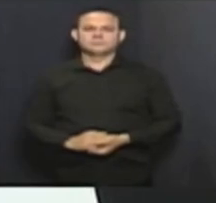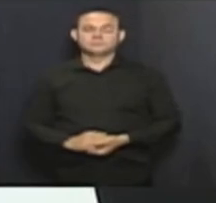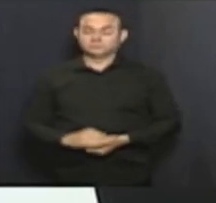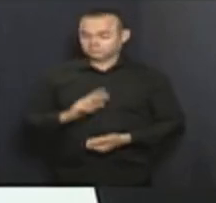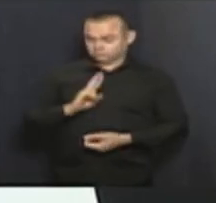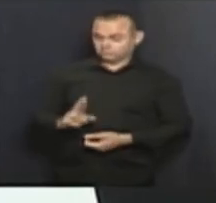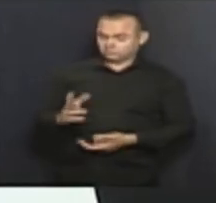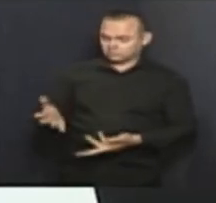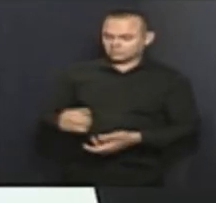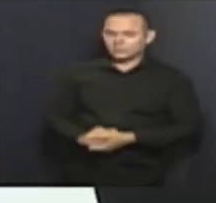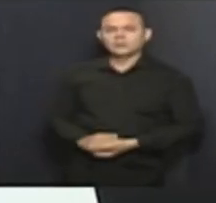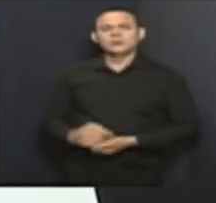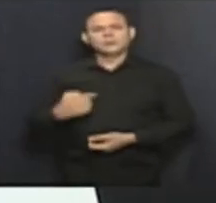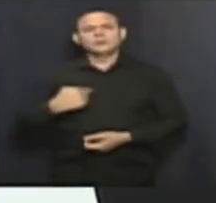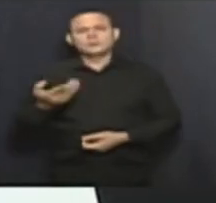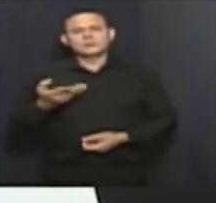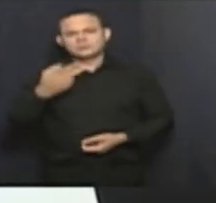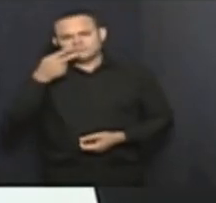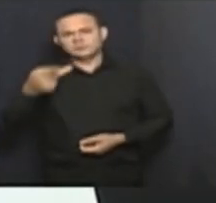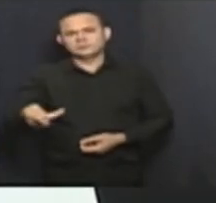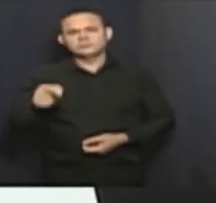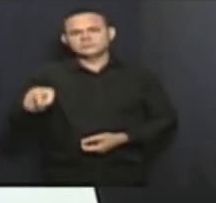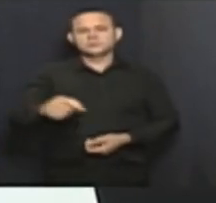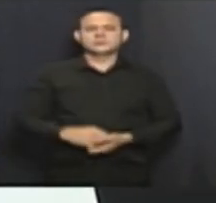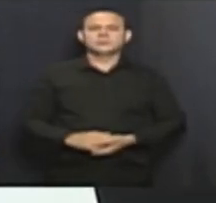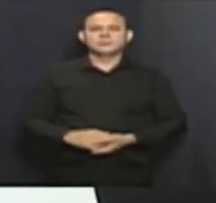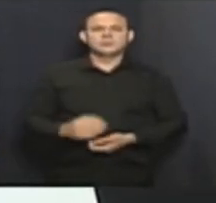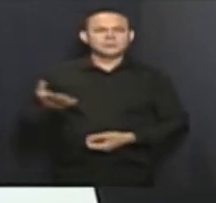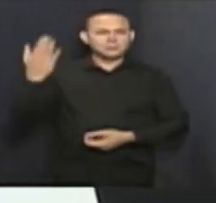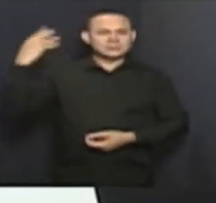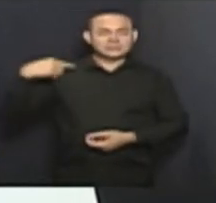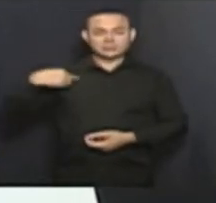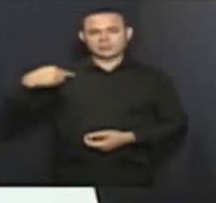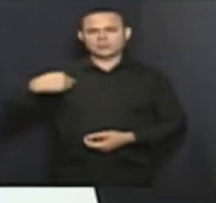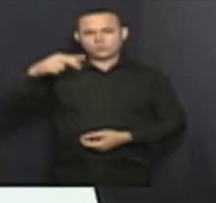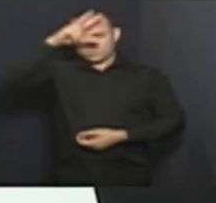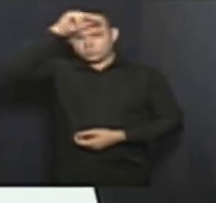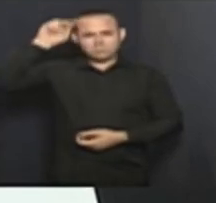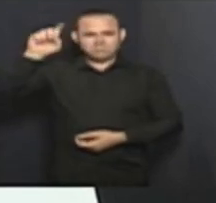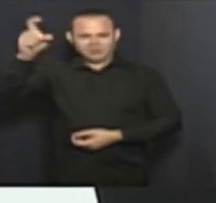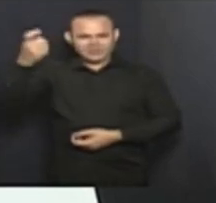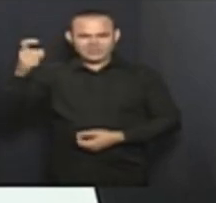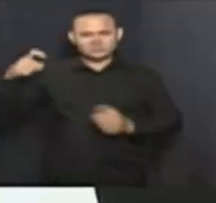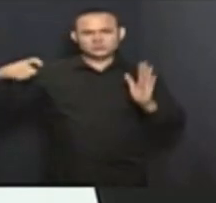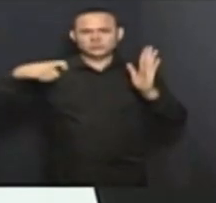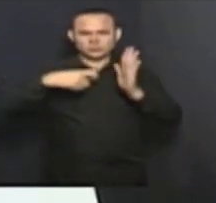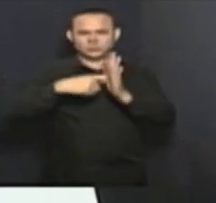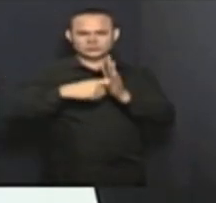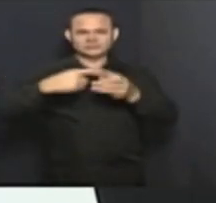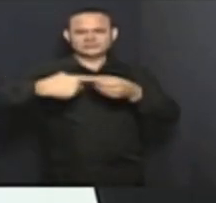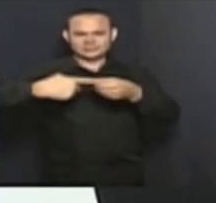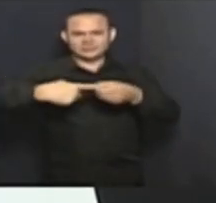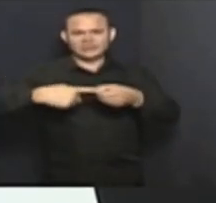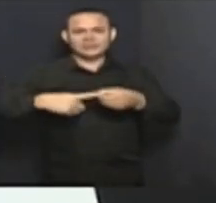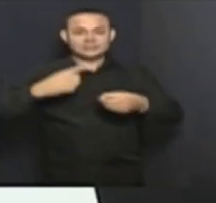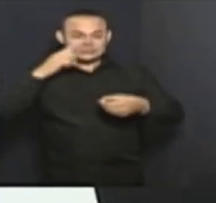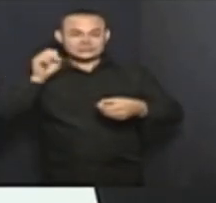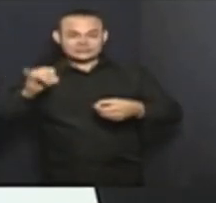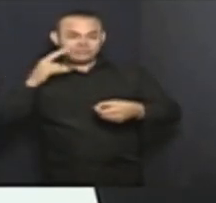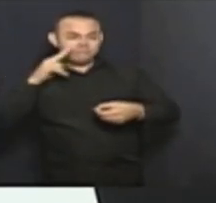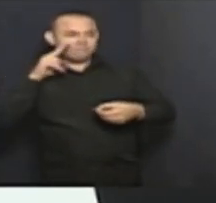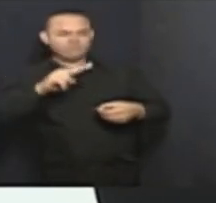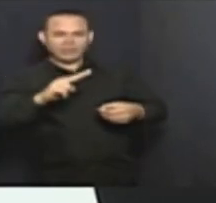eu quero apenas dizer quando fui prefeito de coxim e se olharem é o relatório geral da caixa econômica federal